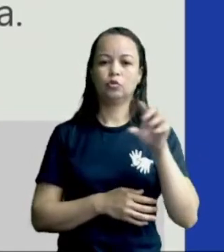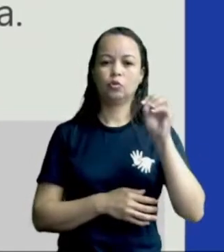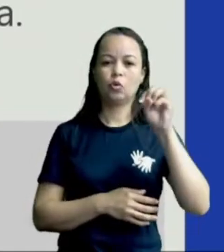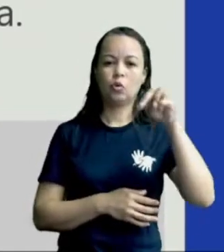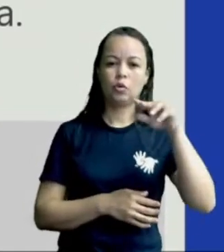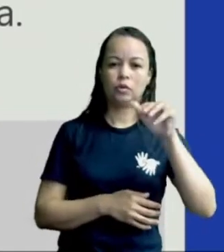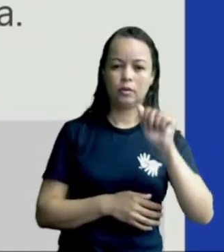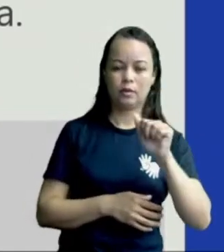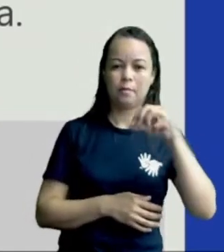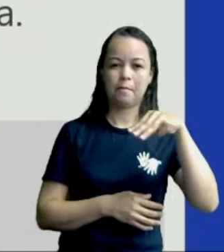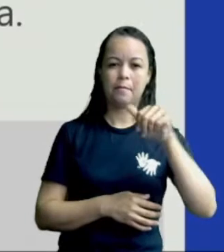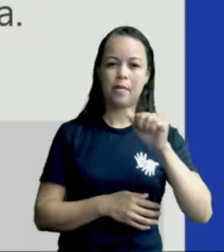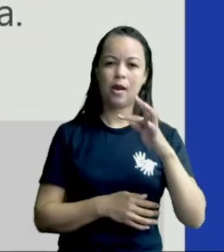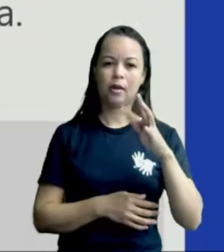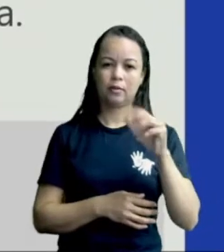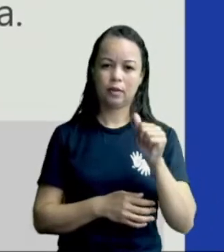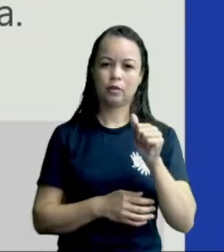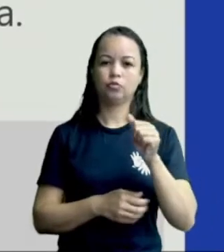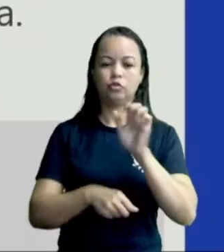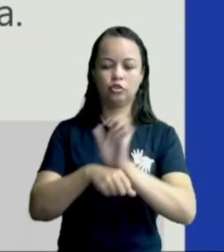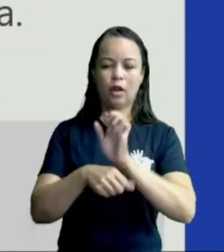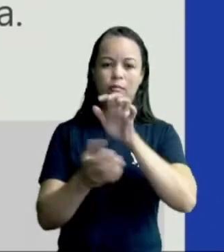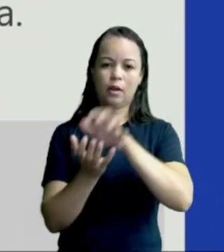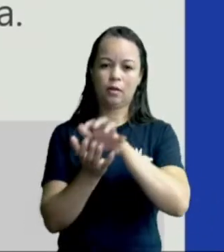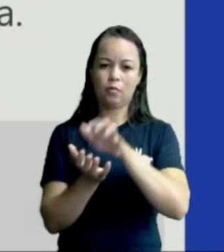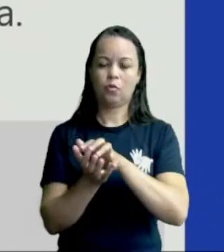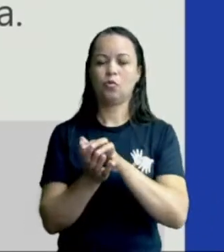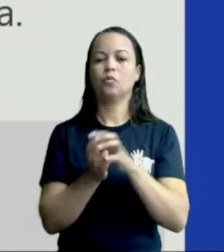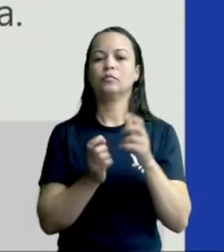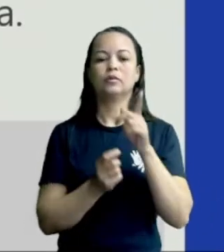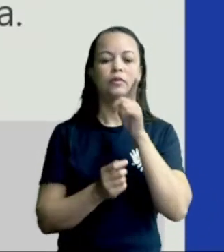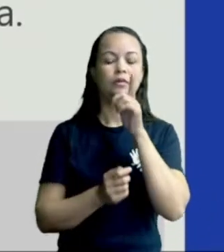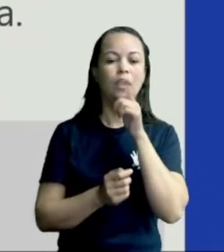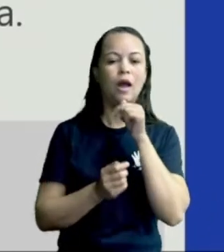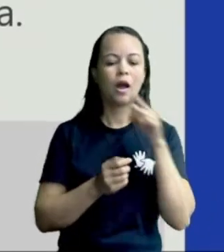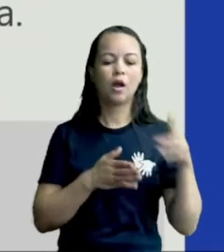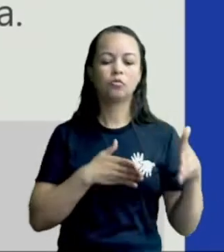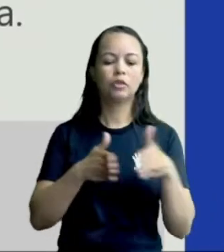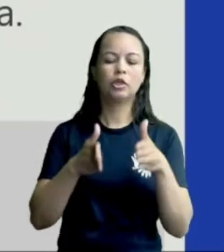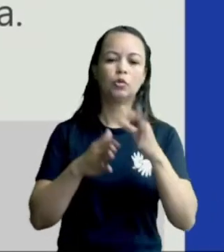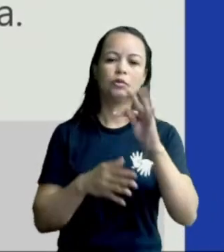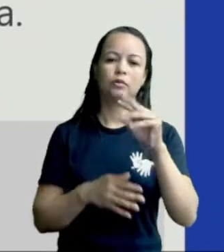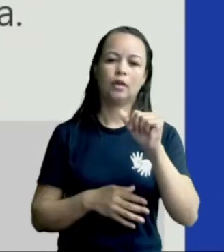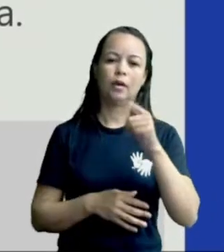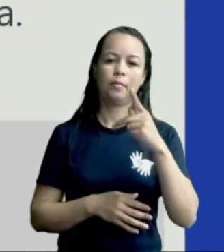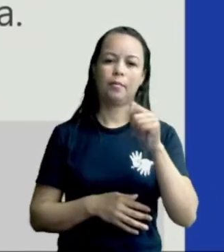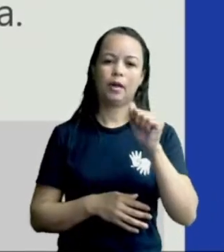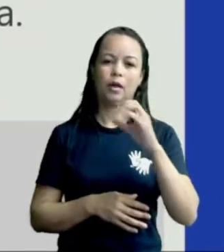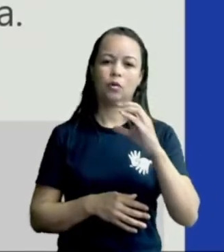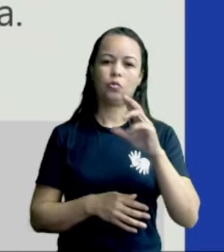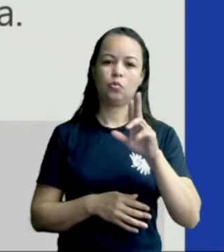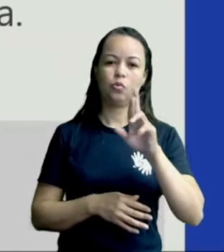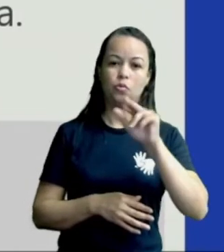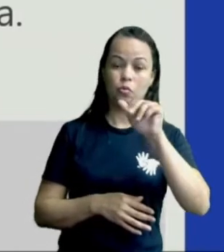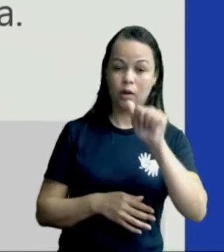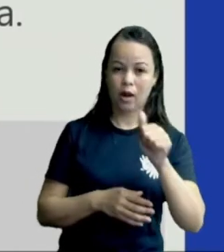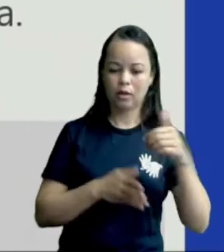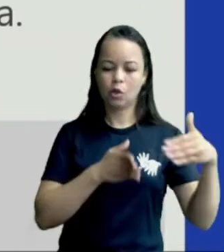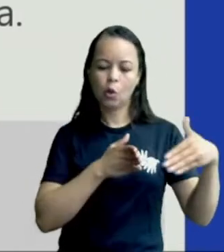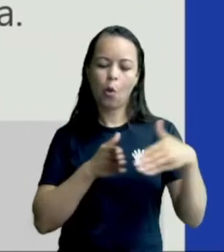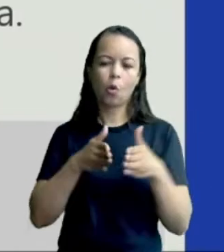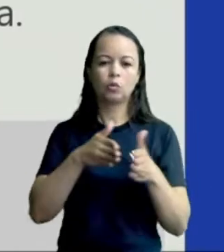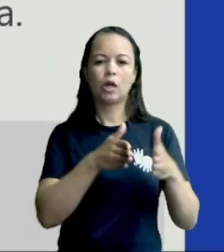A bacia do rio Tapacurá, que corta o município e é um dos mais importantes afluentes do